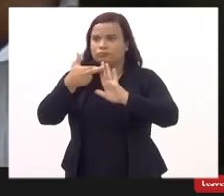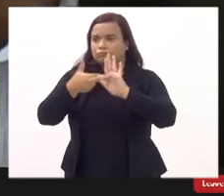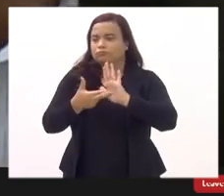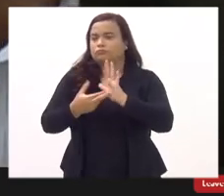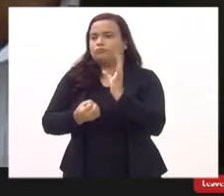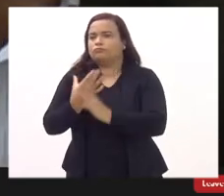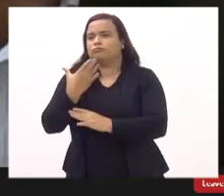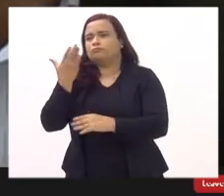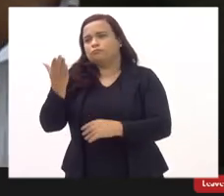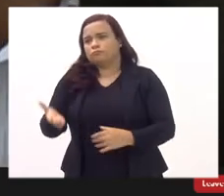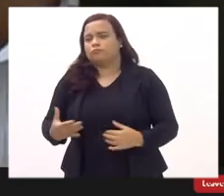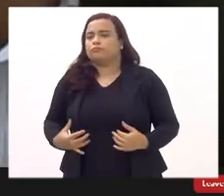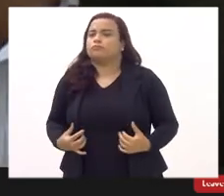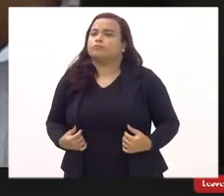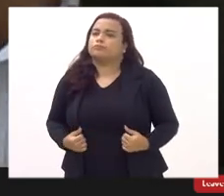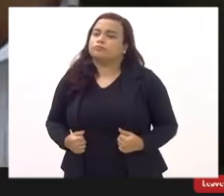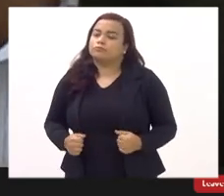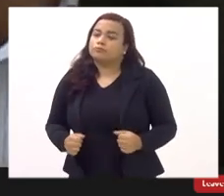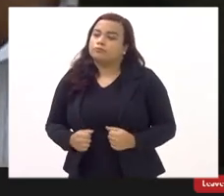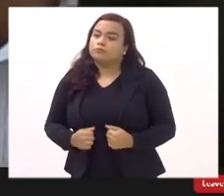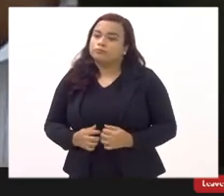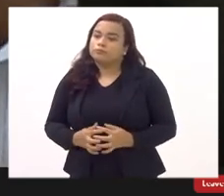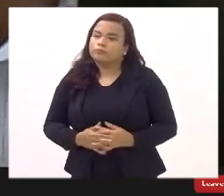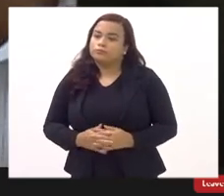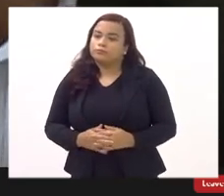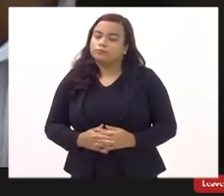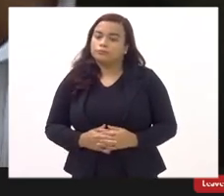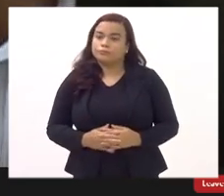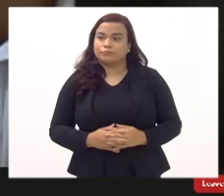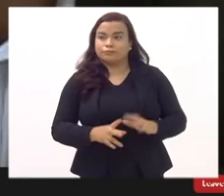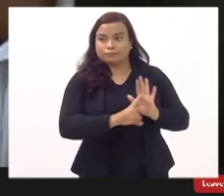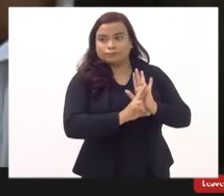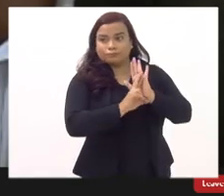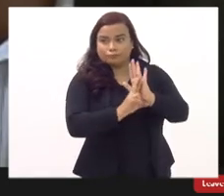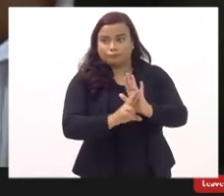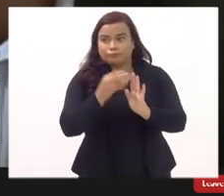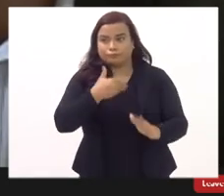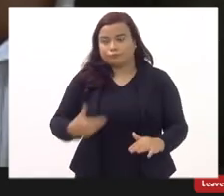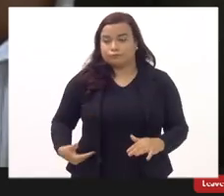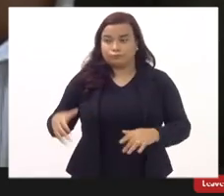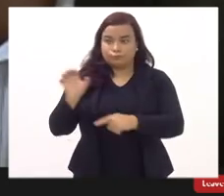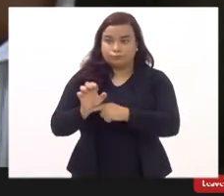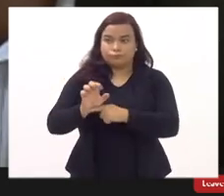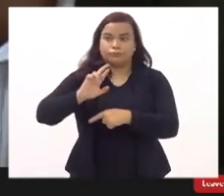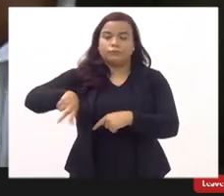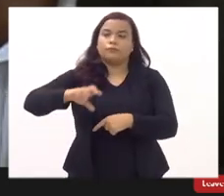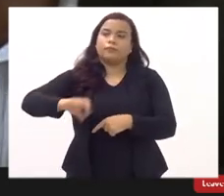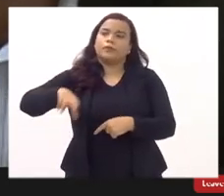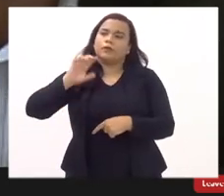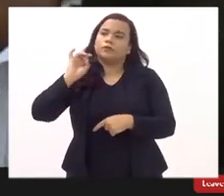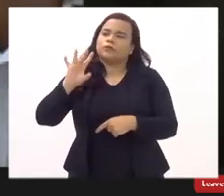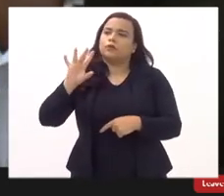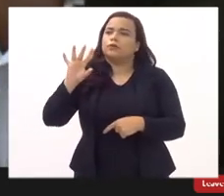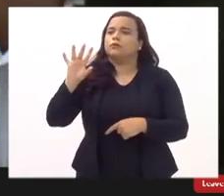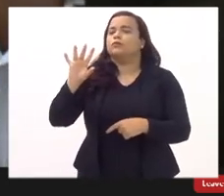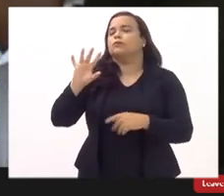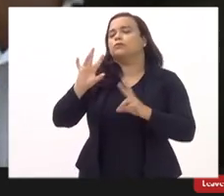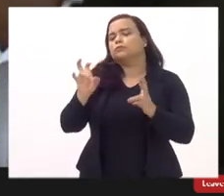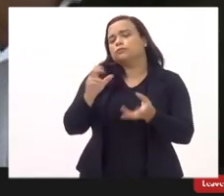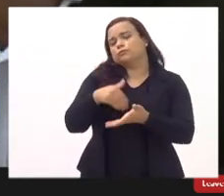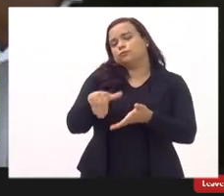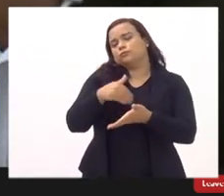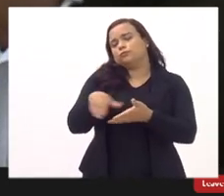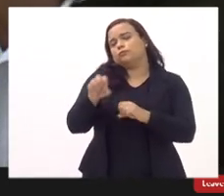regulamentação falando pelo governo do Estado, né? Não somente pela Secretaria de Educação, uma vez que